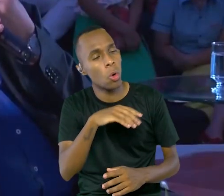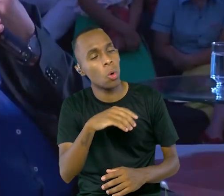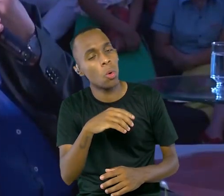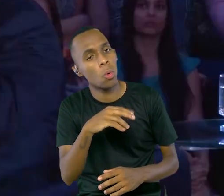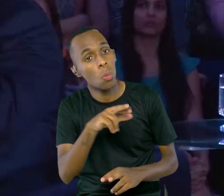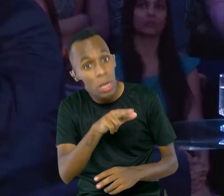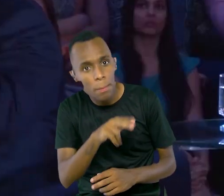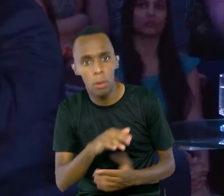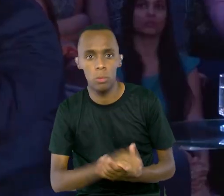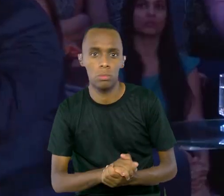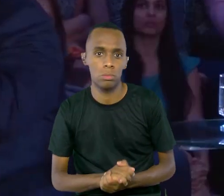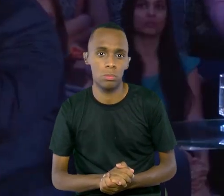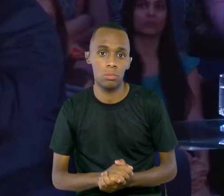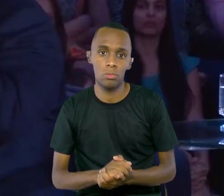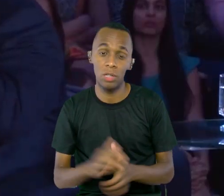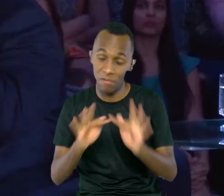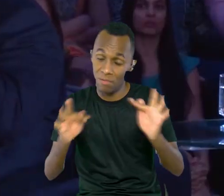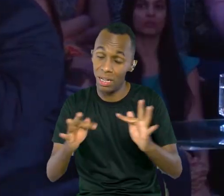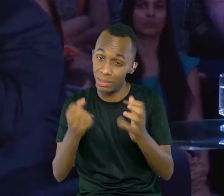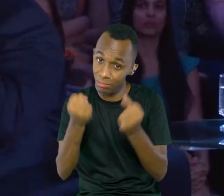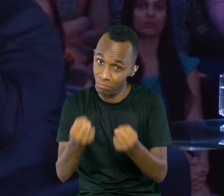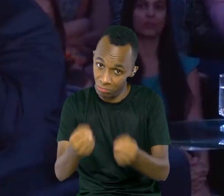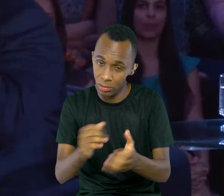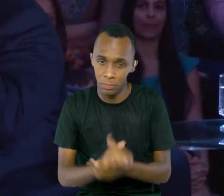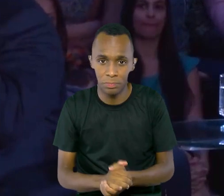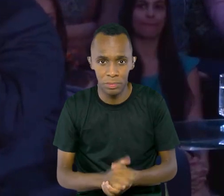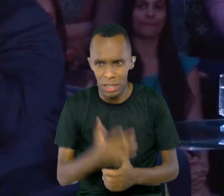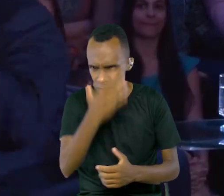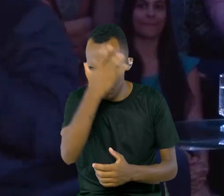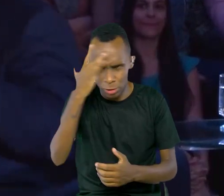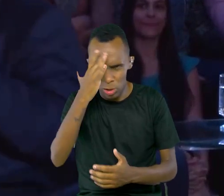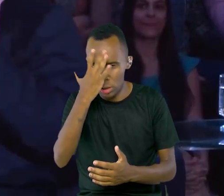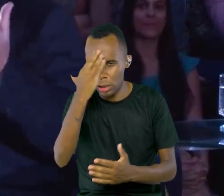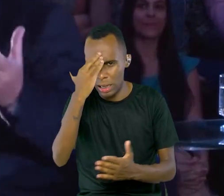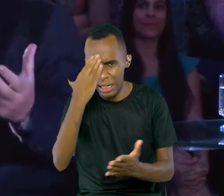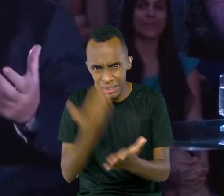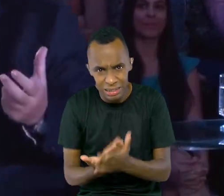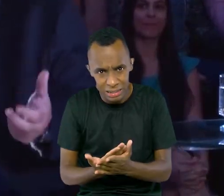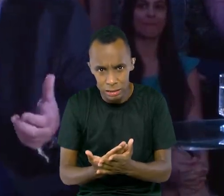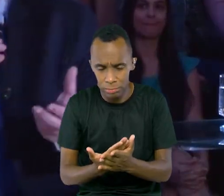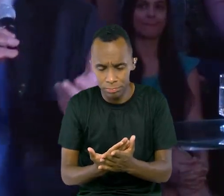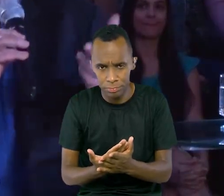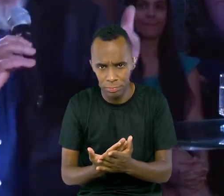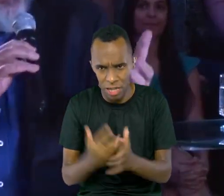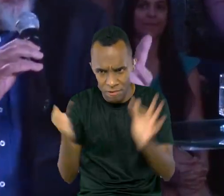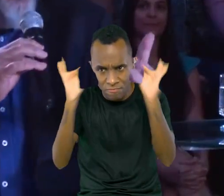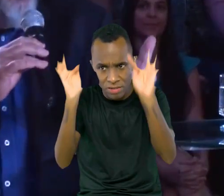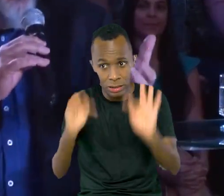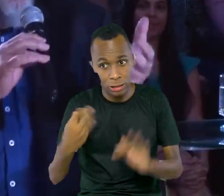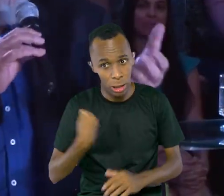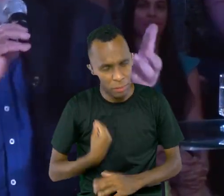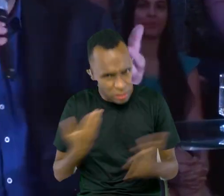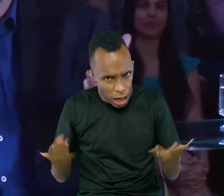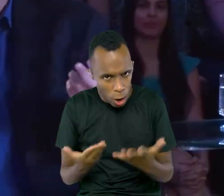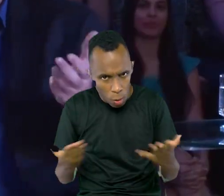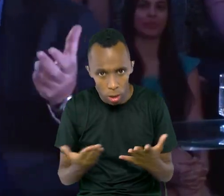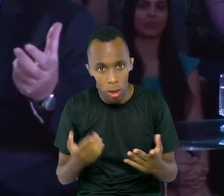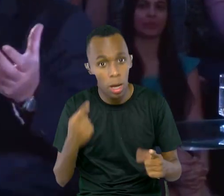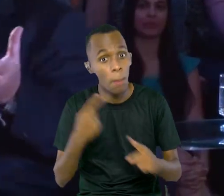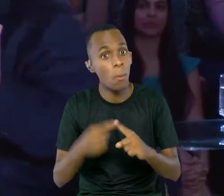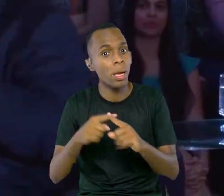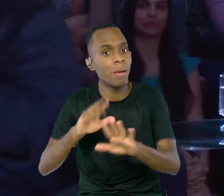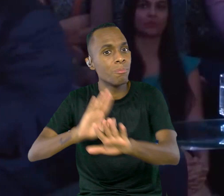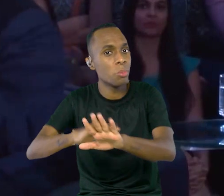Caim. Olha que frase forte. Ninguém confie ou ninguém se fie na